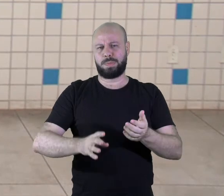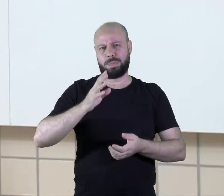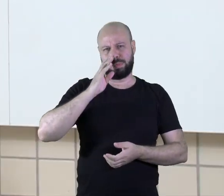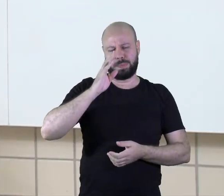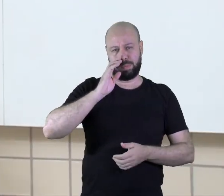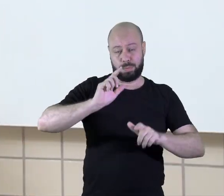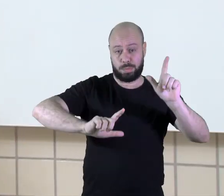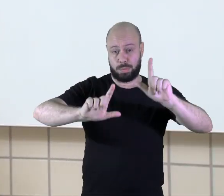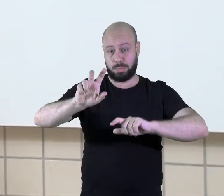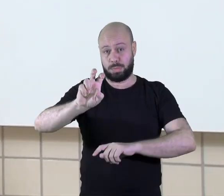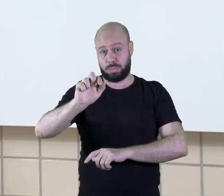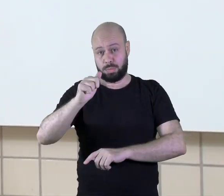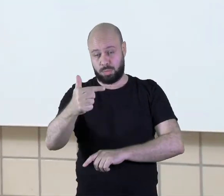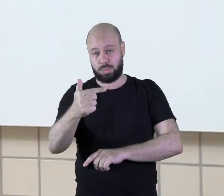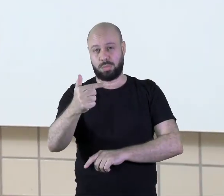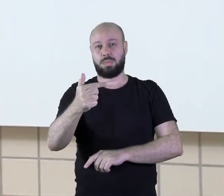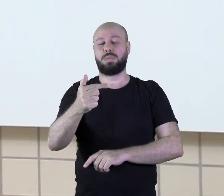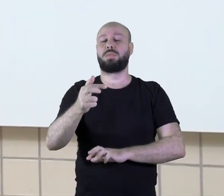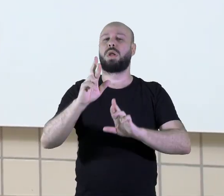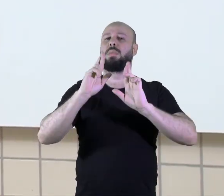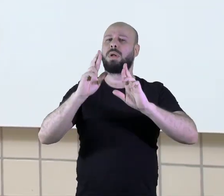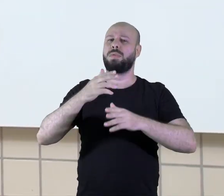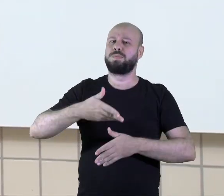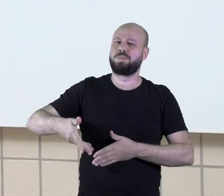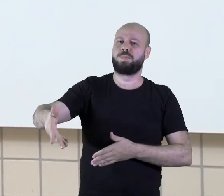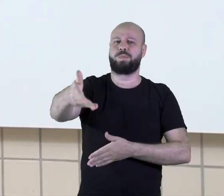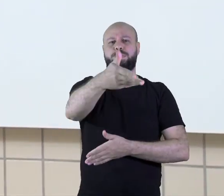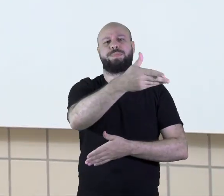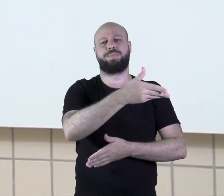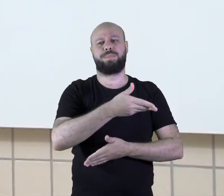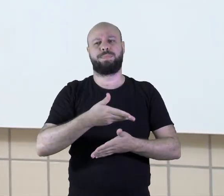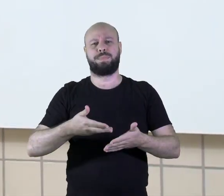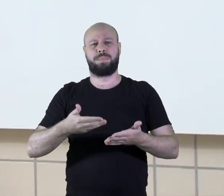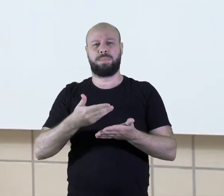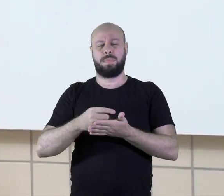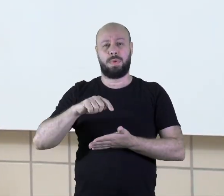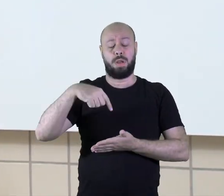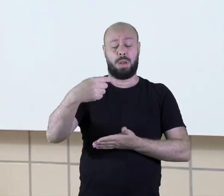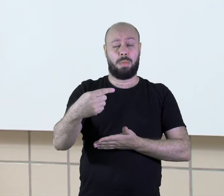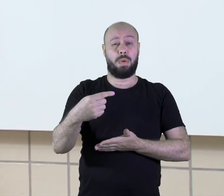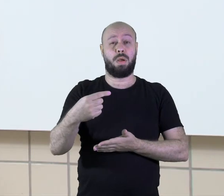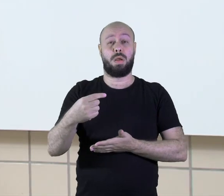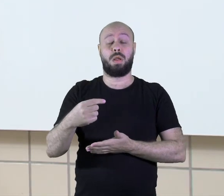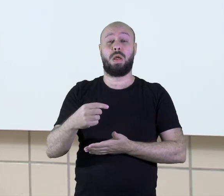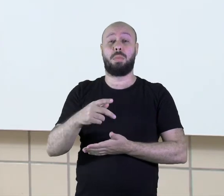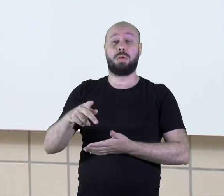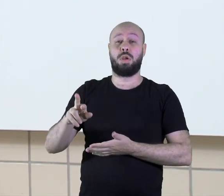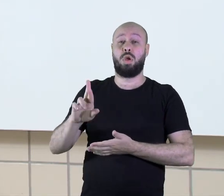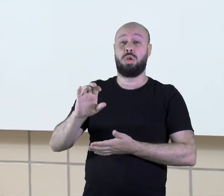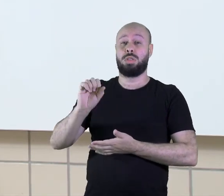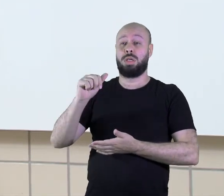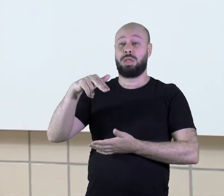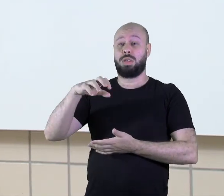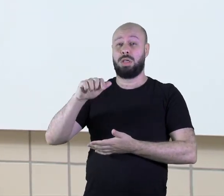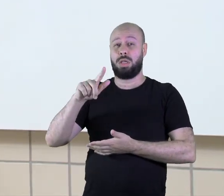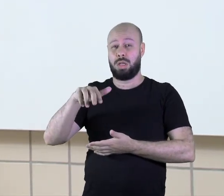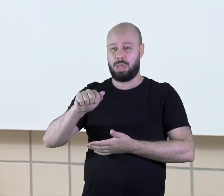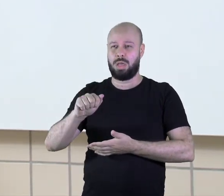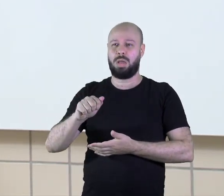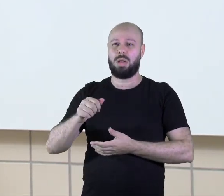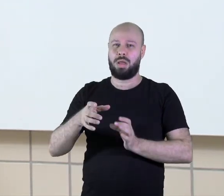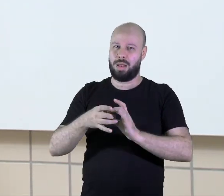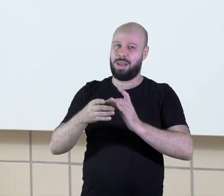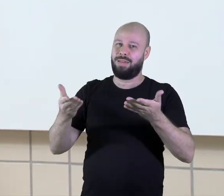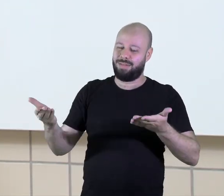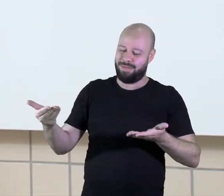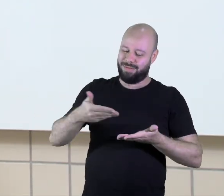do 5.2. Espero, né, que na próxima aula a professora Rosângela já esteja disponível para